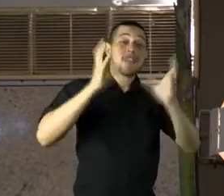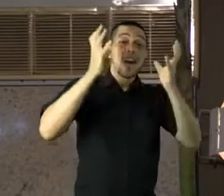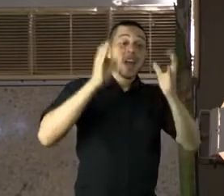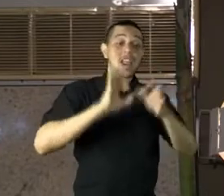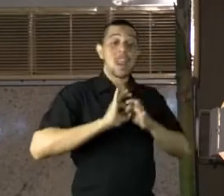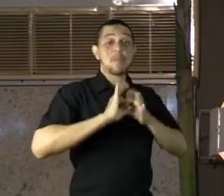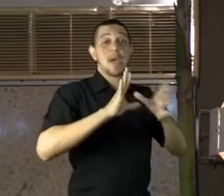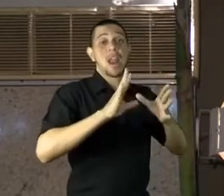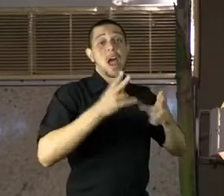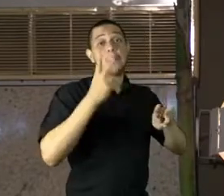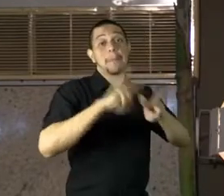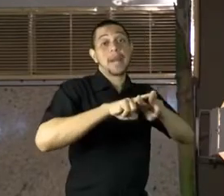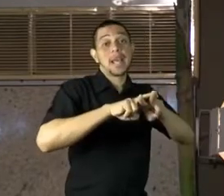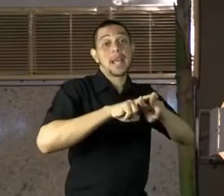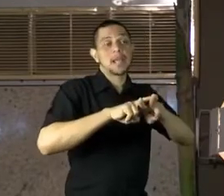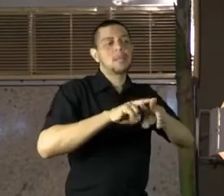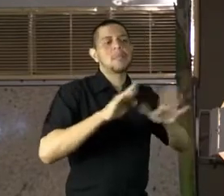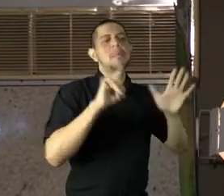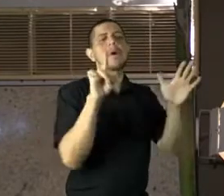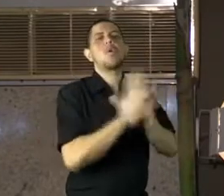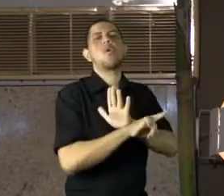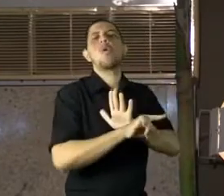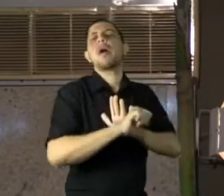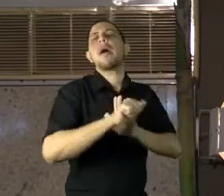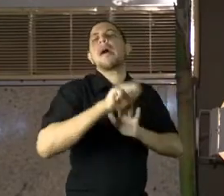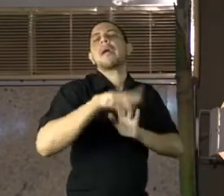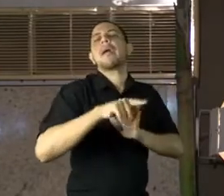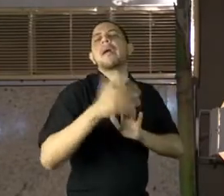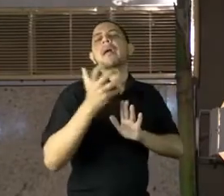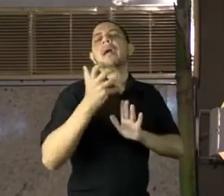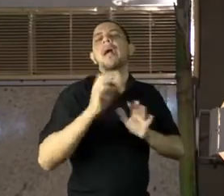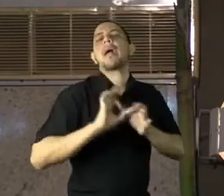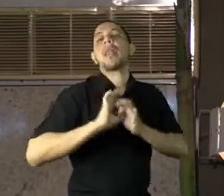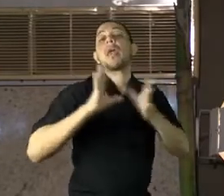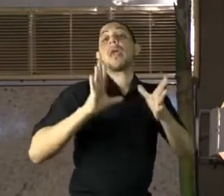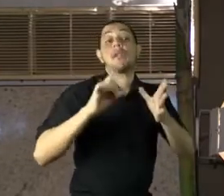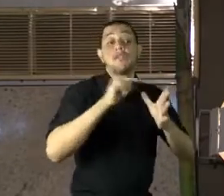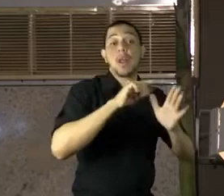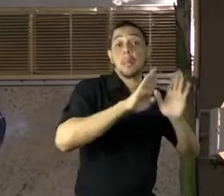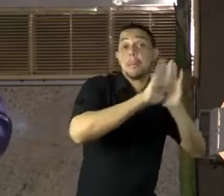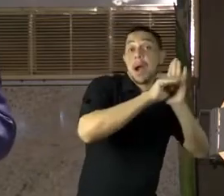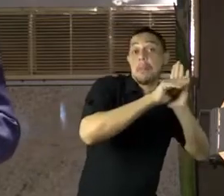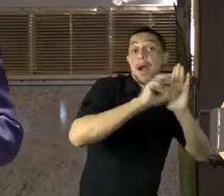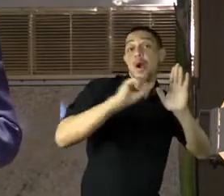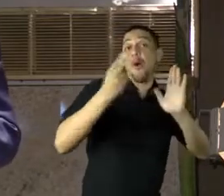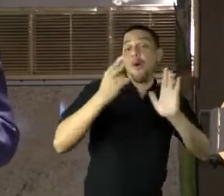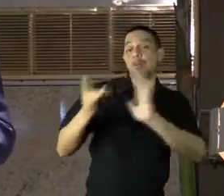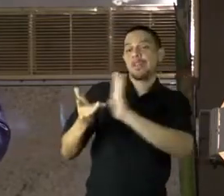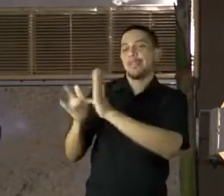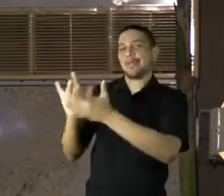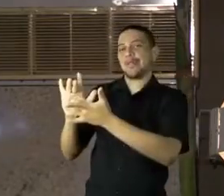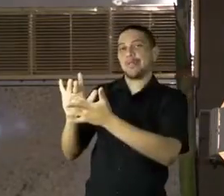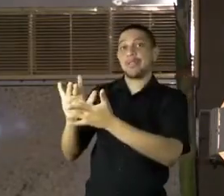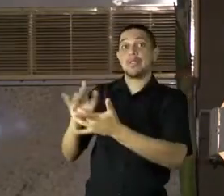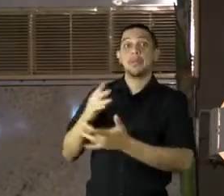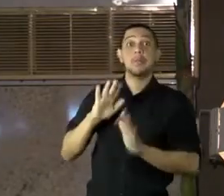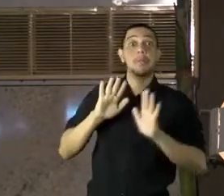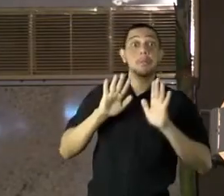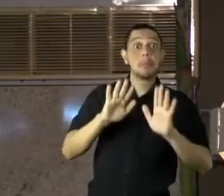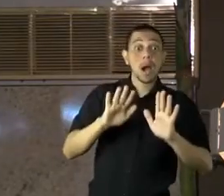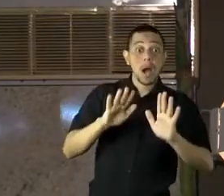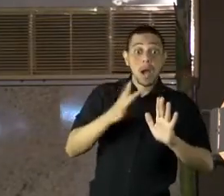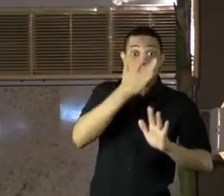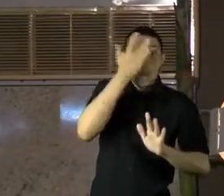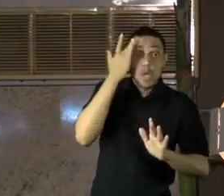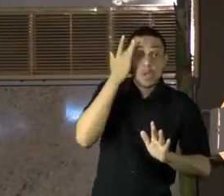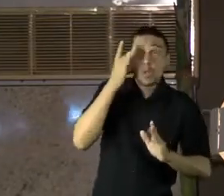vocês querem que nós liberamos liberamos Barrabás ou Jesus EA multidão grita e solta